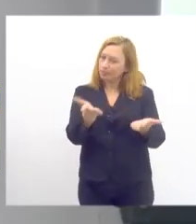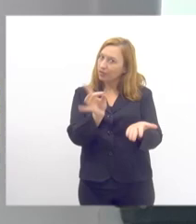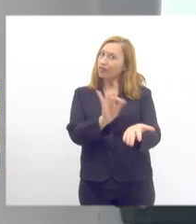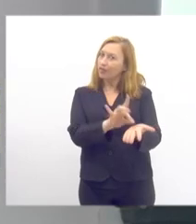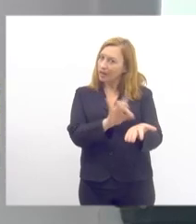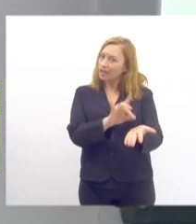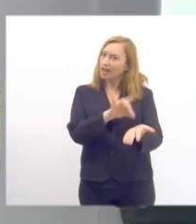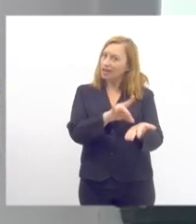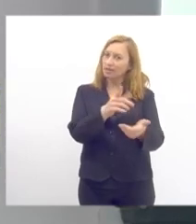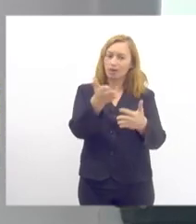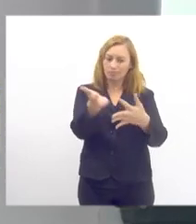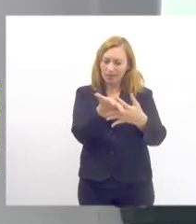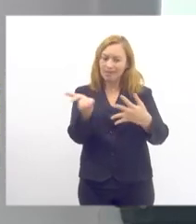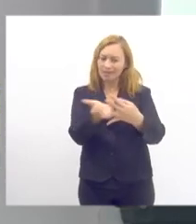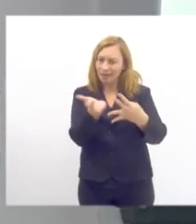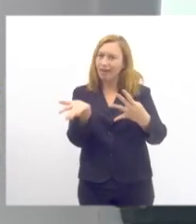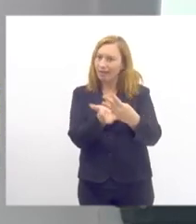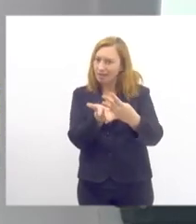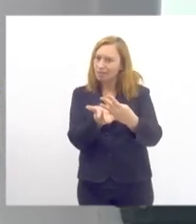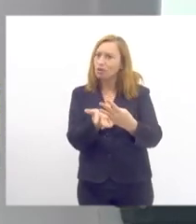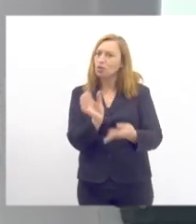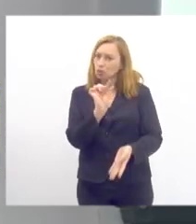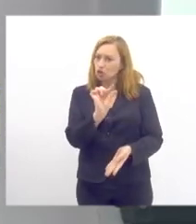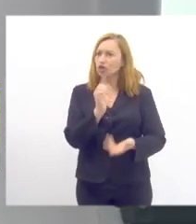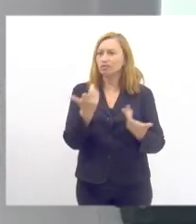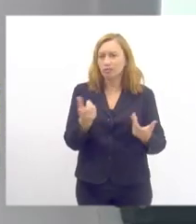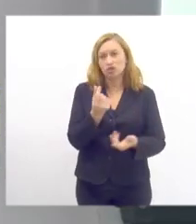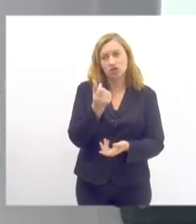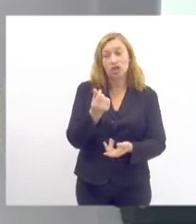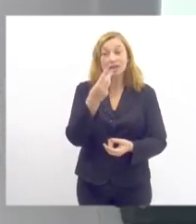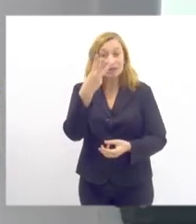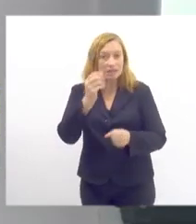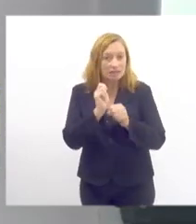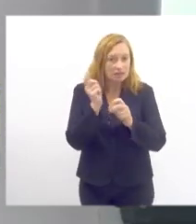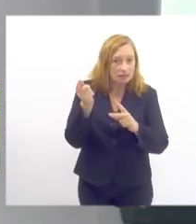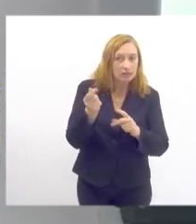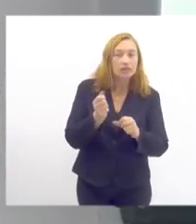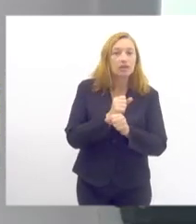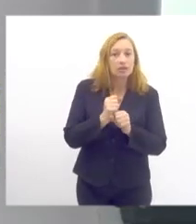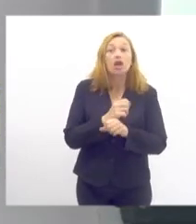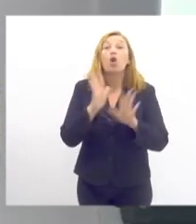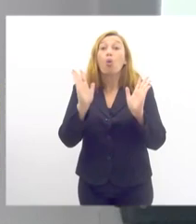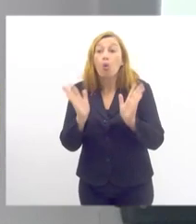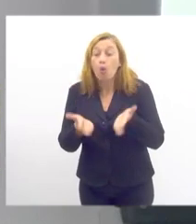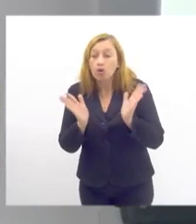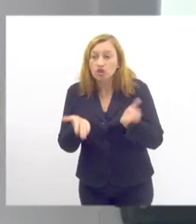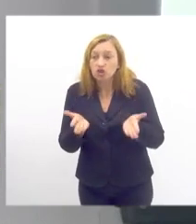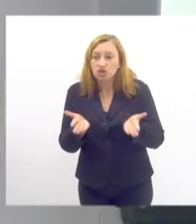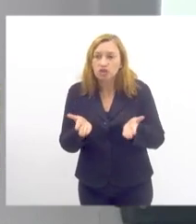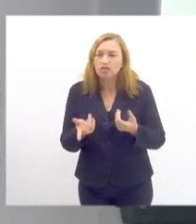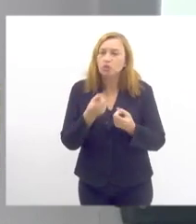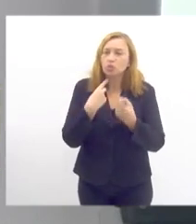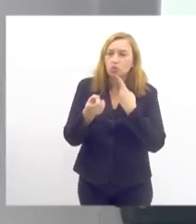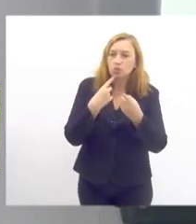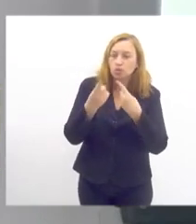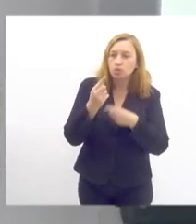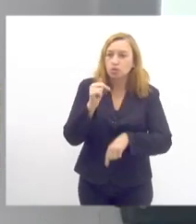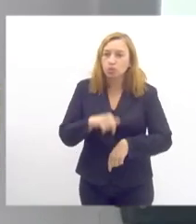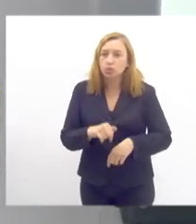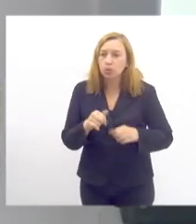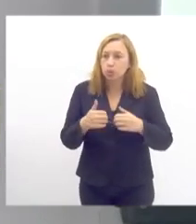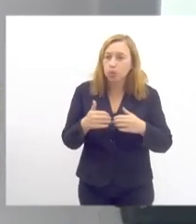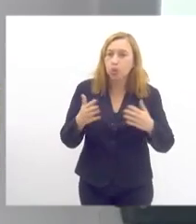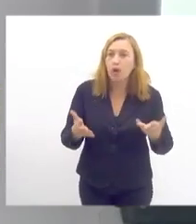Ainda foi parcelada essa incorporação em 3 anos. Então, hoje, esse debate aqui aberto é